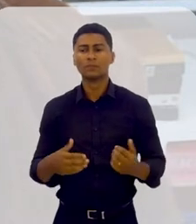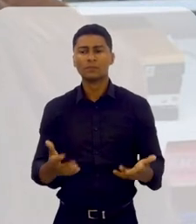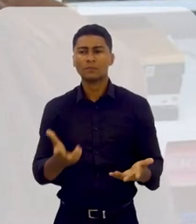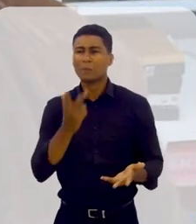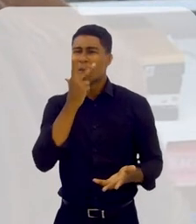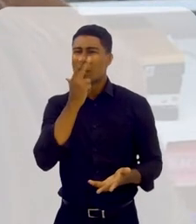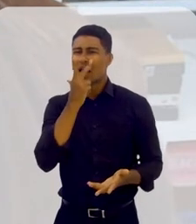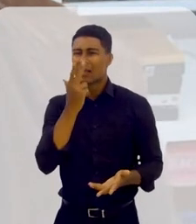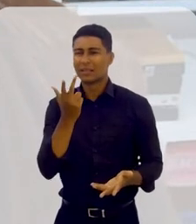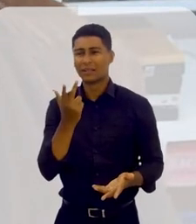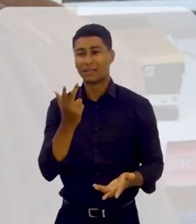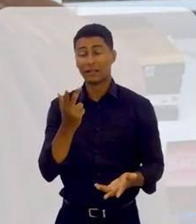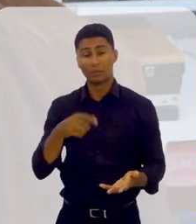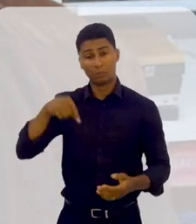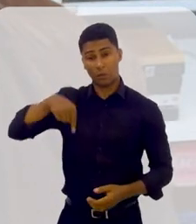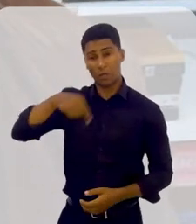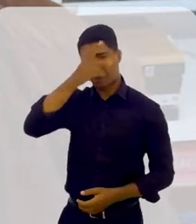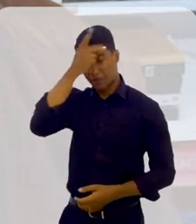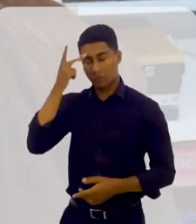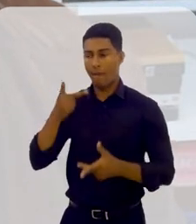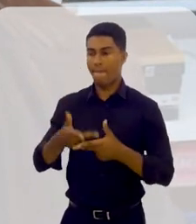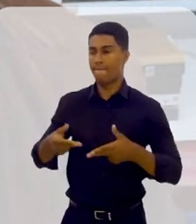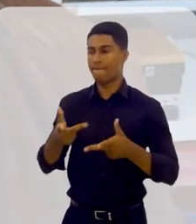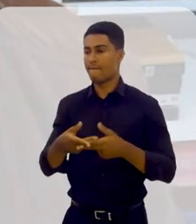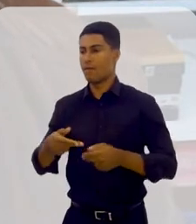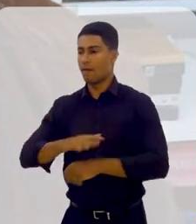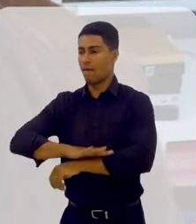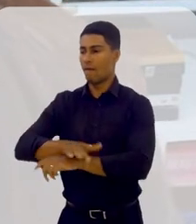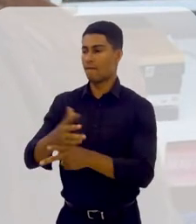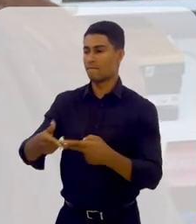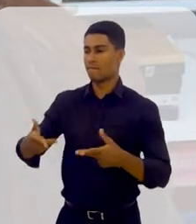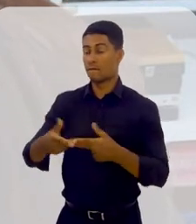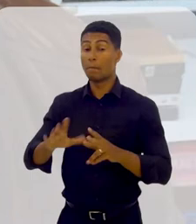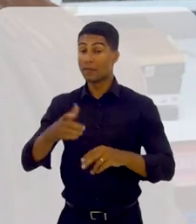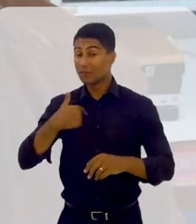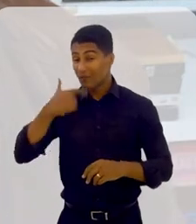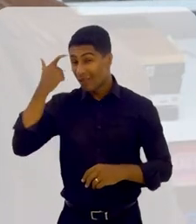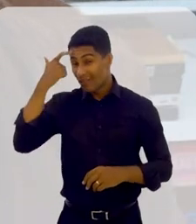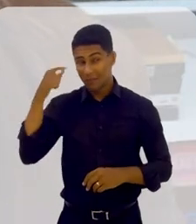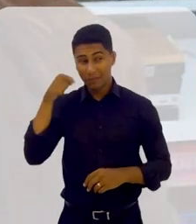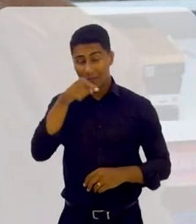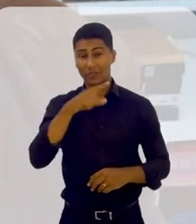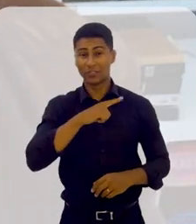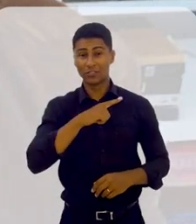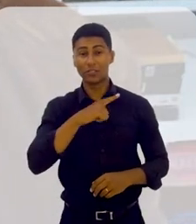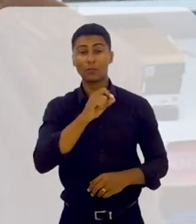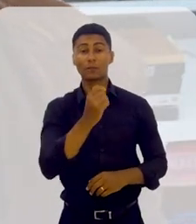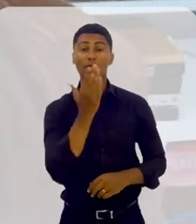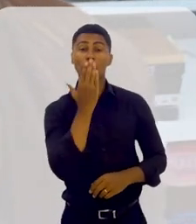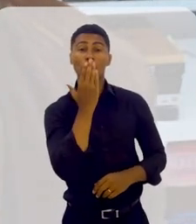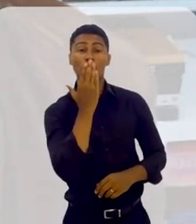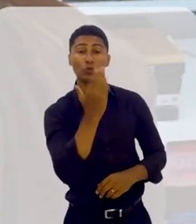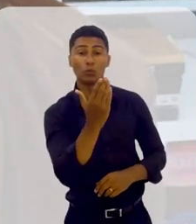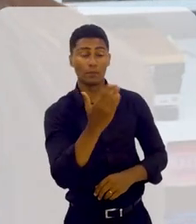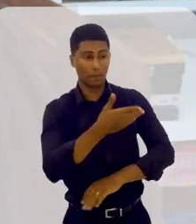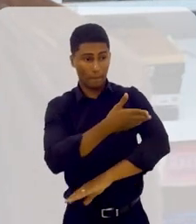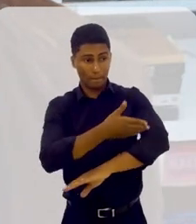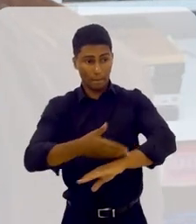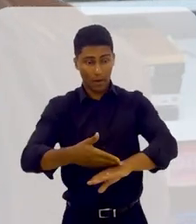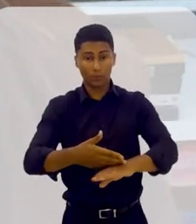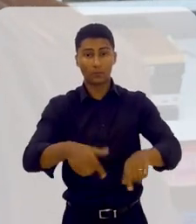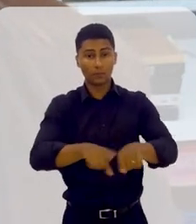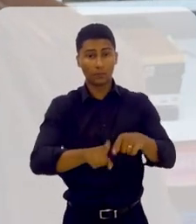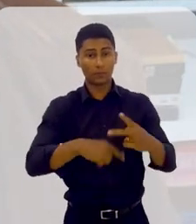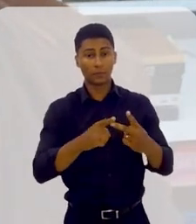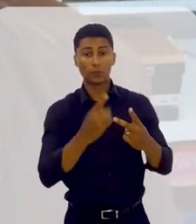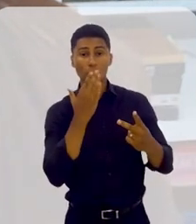havia essa hipocrisia tanta que existe aqui. E eu me lembro de frequentar lá, eram clubes de brancos e clubes de negros,